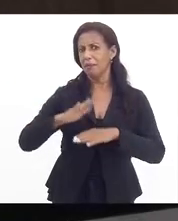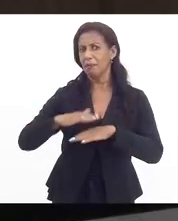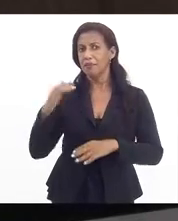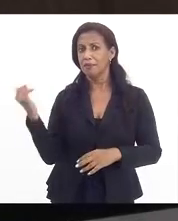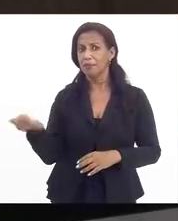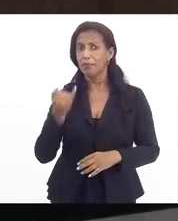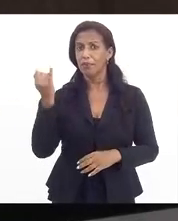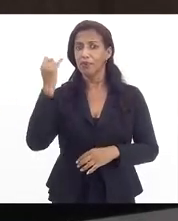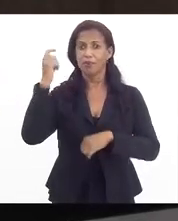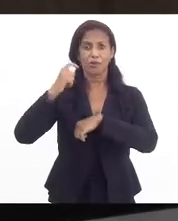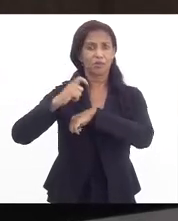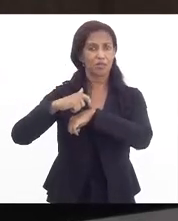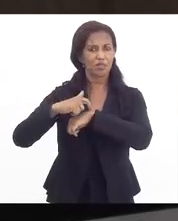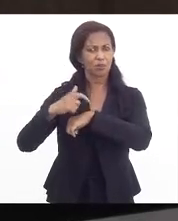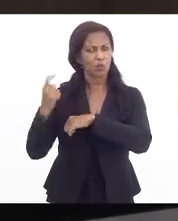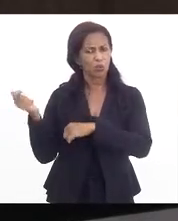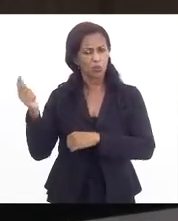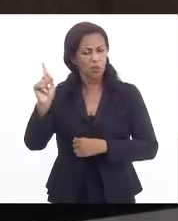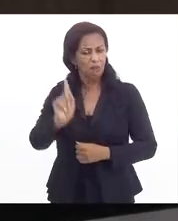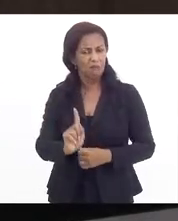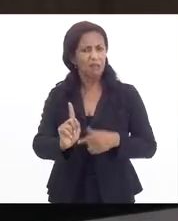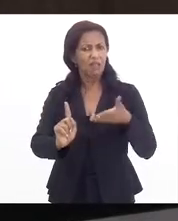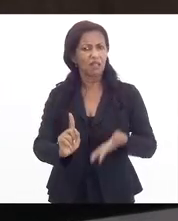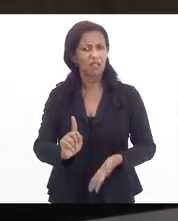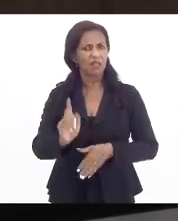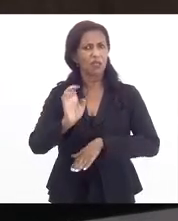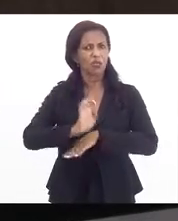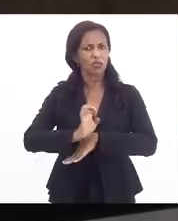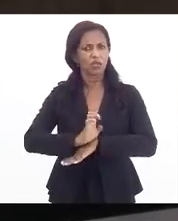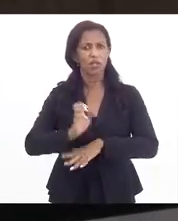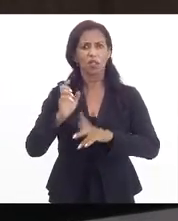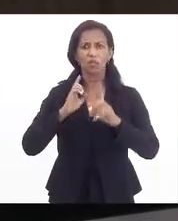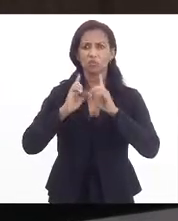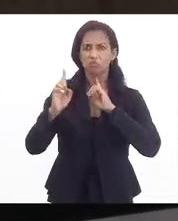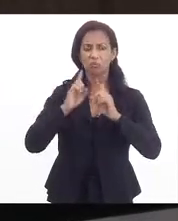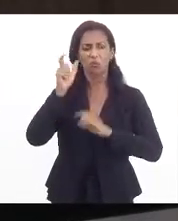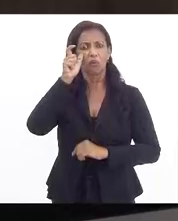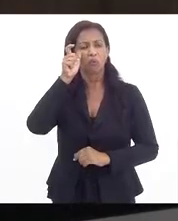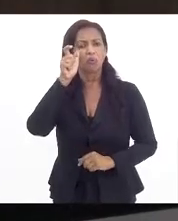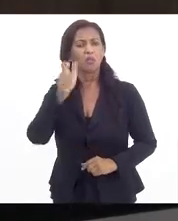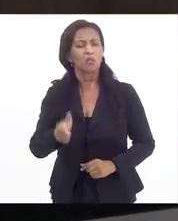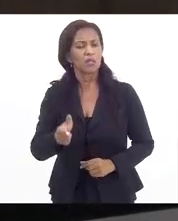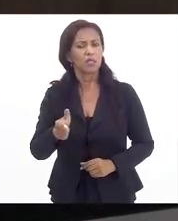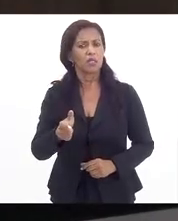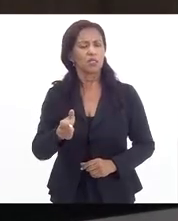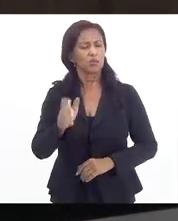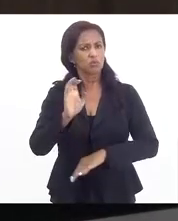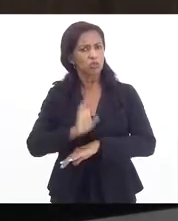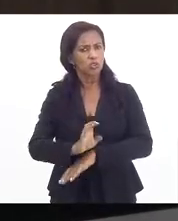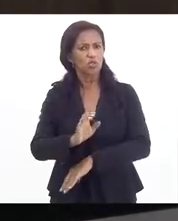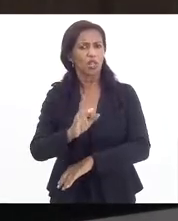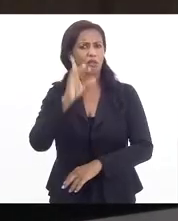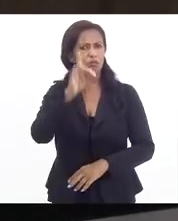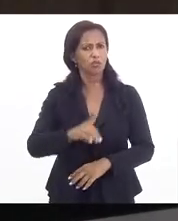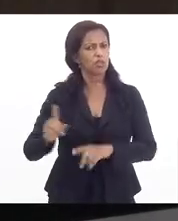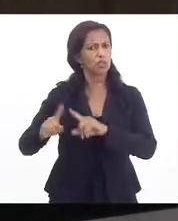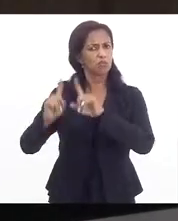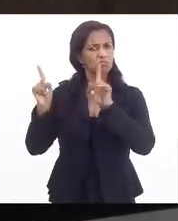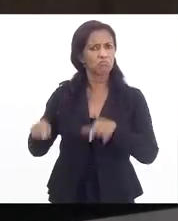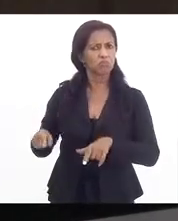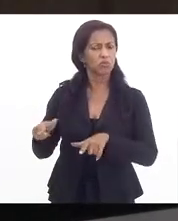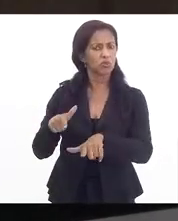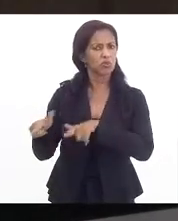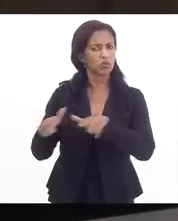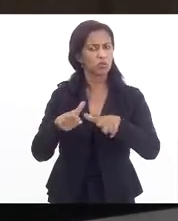importante nesse momento do que está presente no nosso estado na discussão dos interesses do Estado do Rio de Janeiro dos direitos de servidores